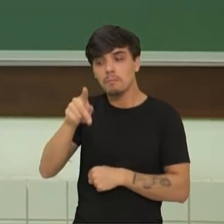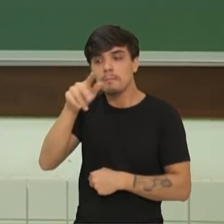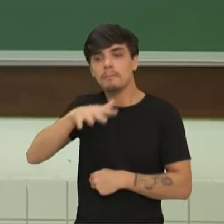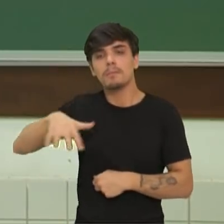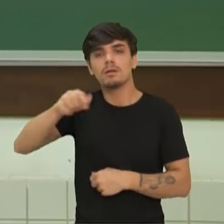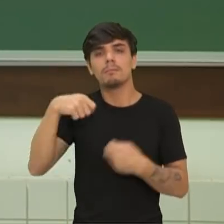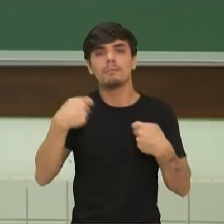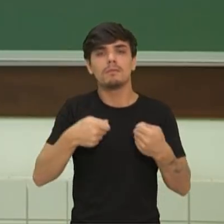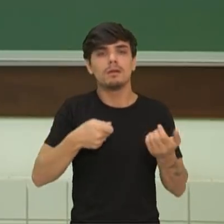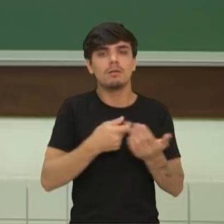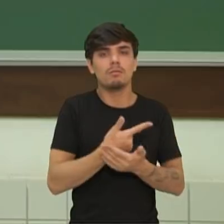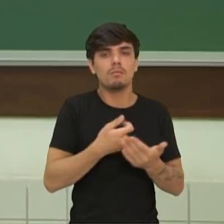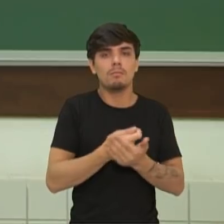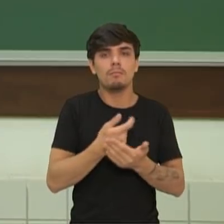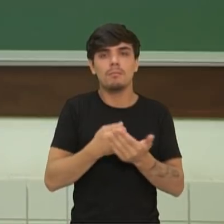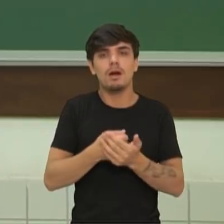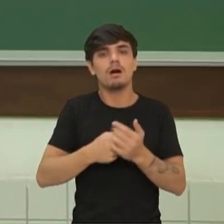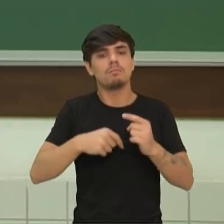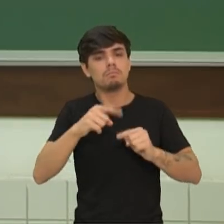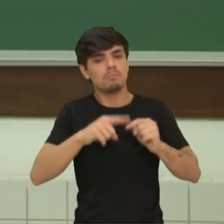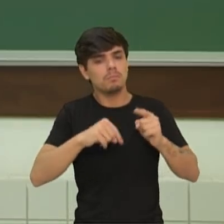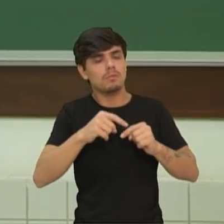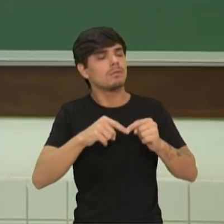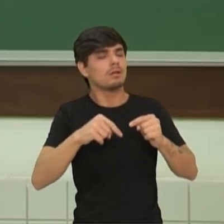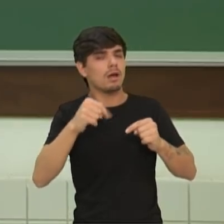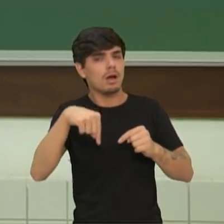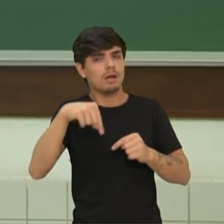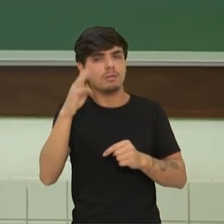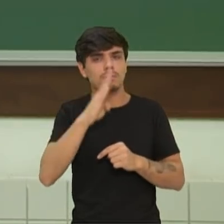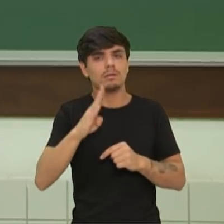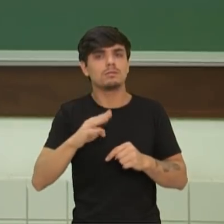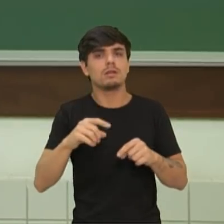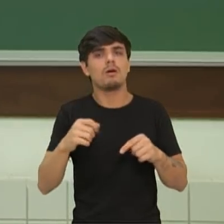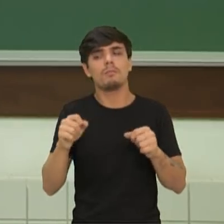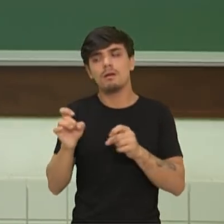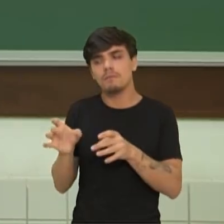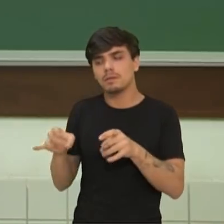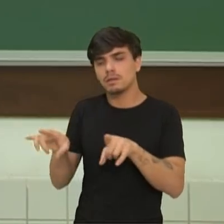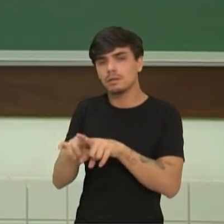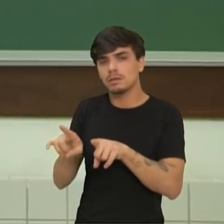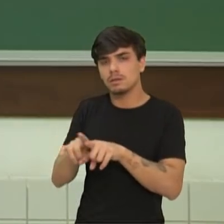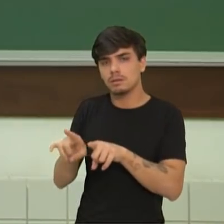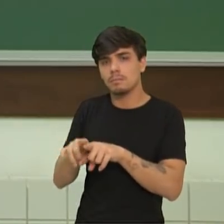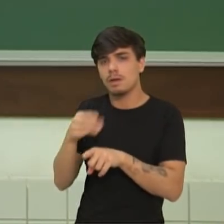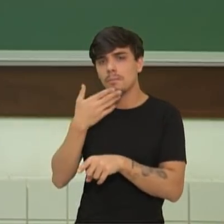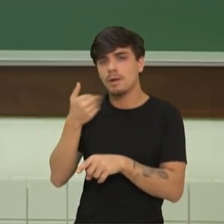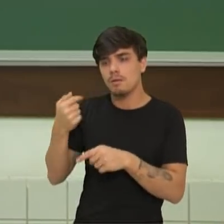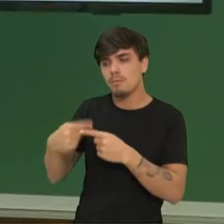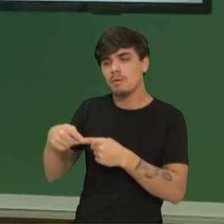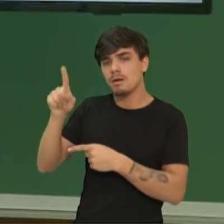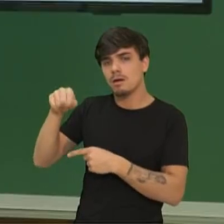produtos nacionais e para vendê-los também era muito mais fácil, porque eles eram mais baratos.